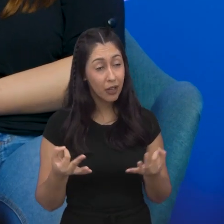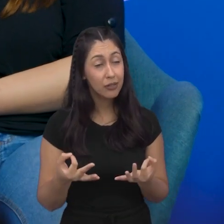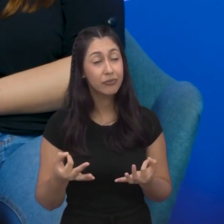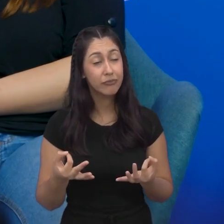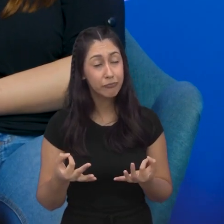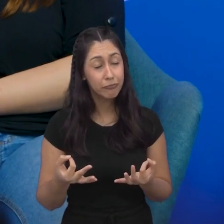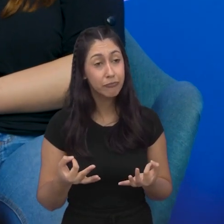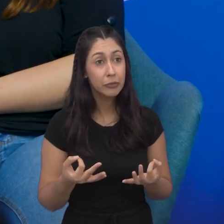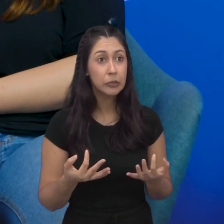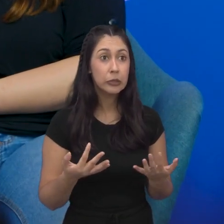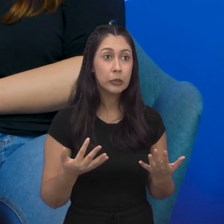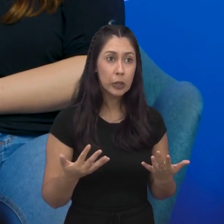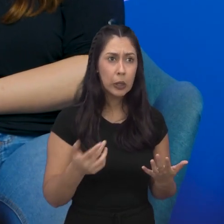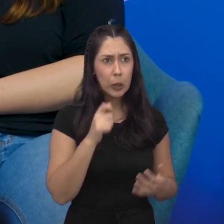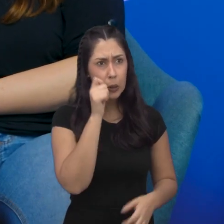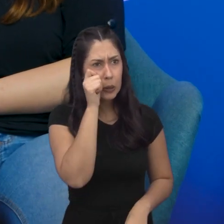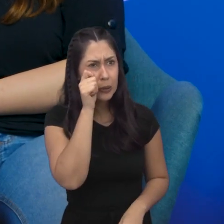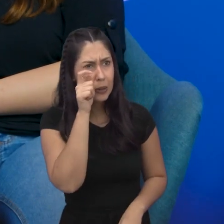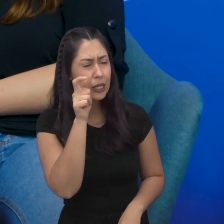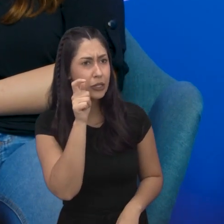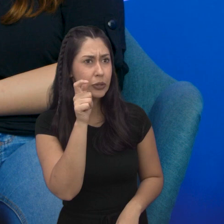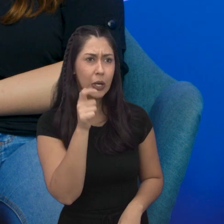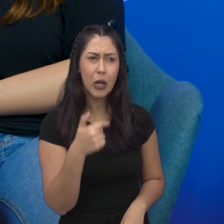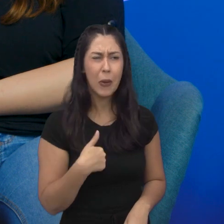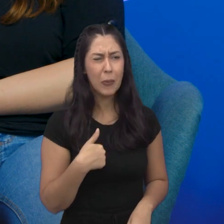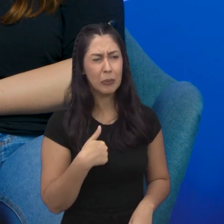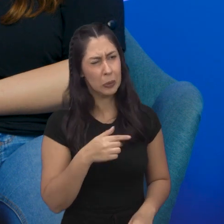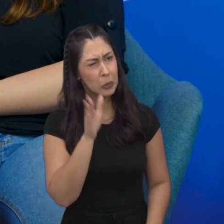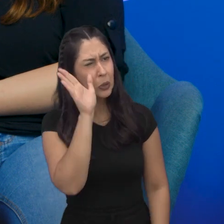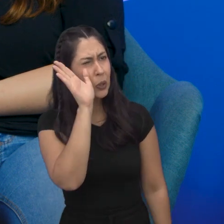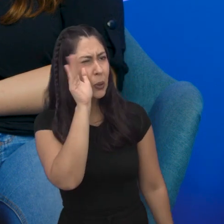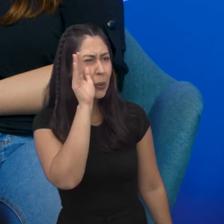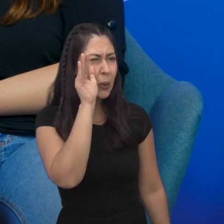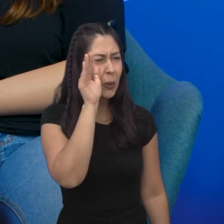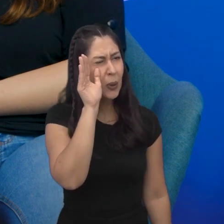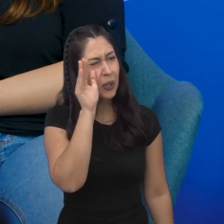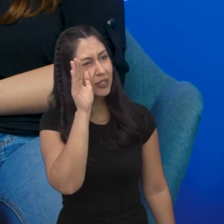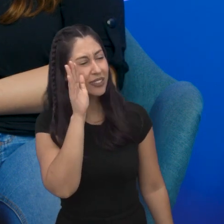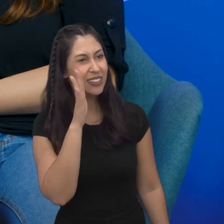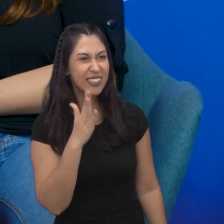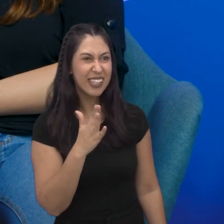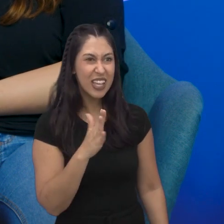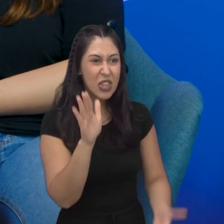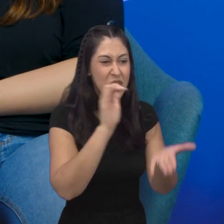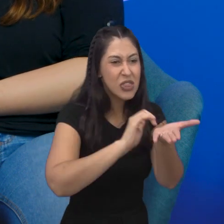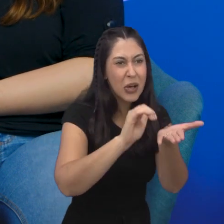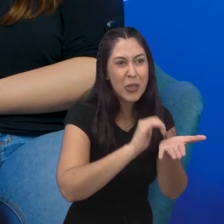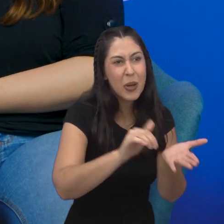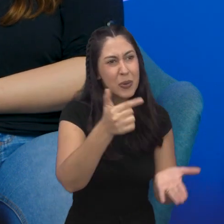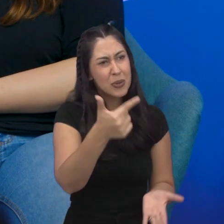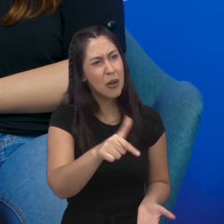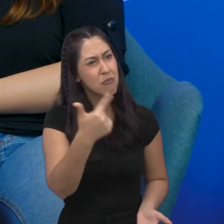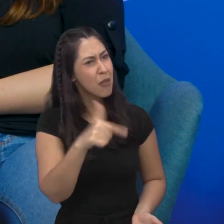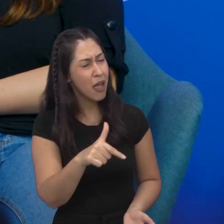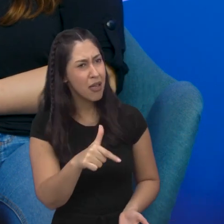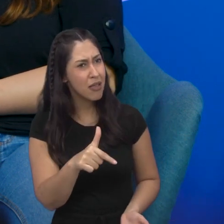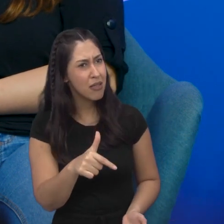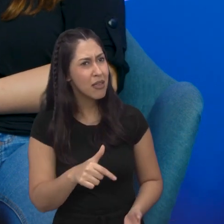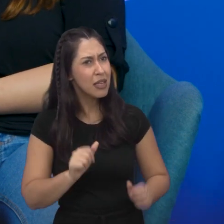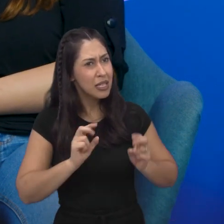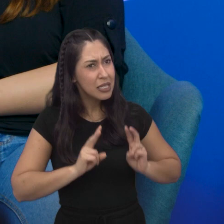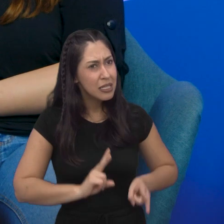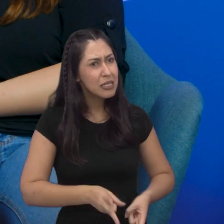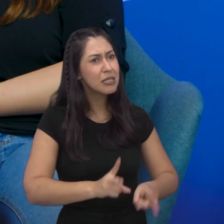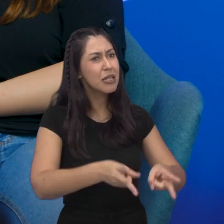Perfeito, Marina. Interessante essa questão eu fiquei muito curioso quanto a essa questão de não ter um secretariado, né, de